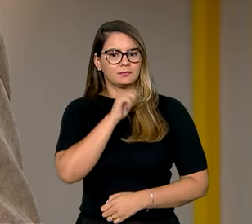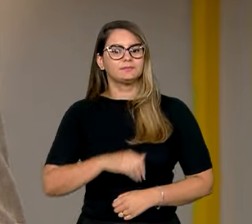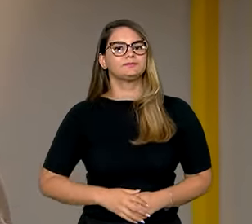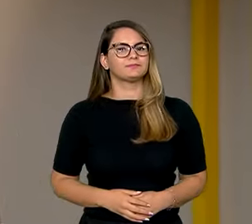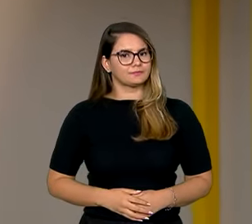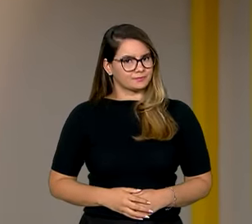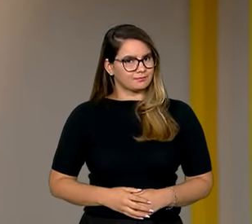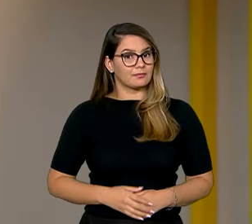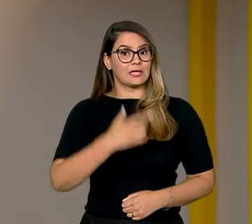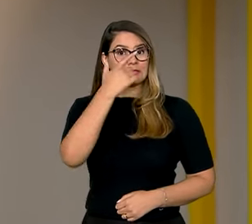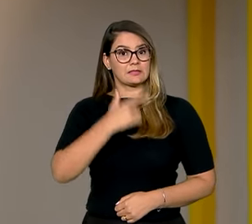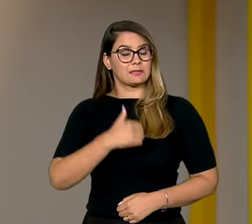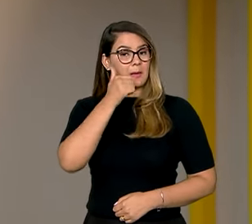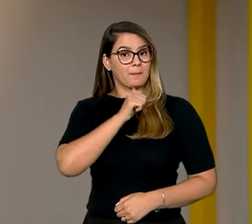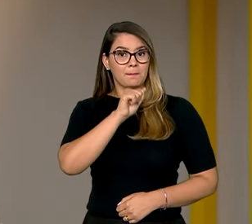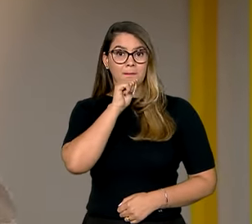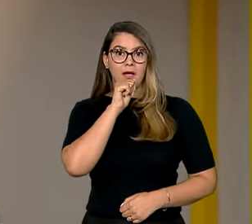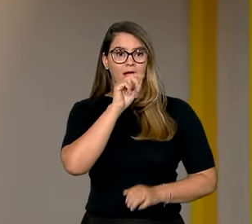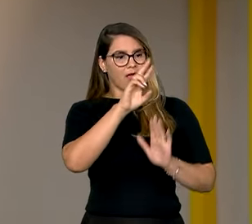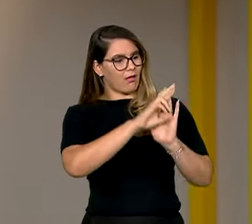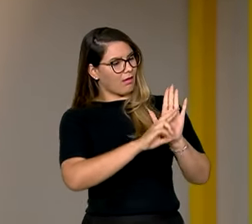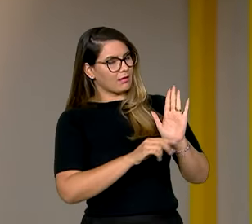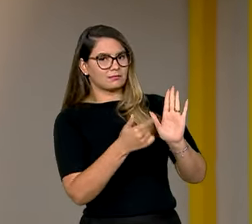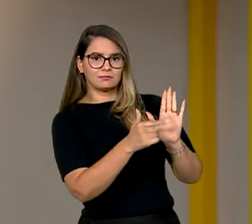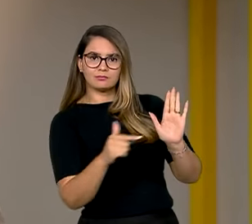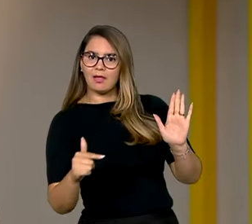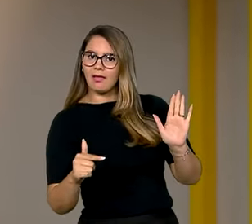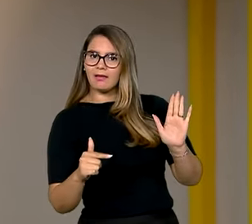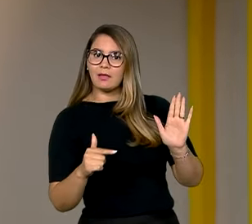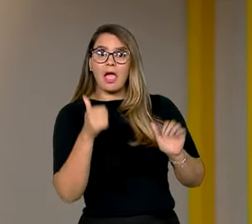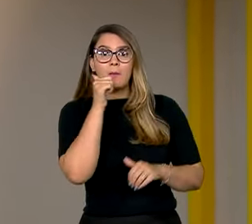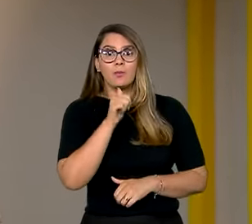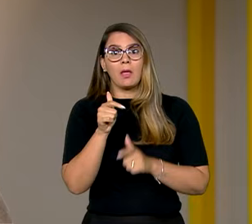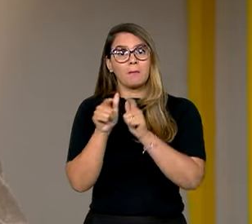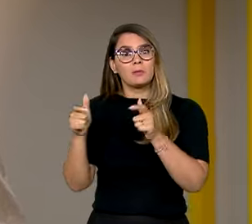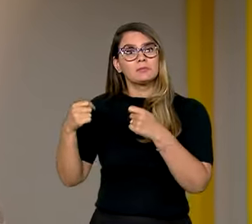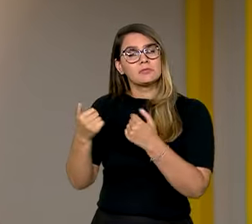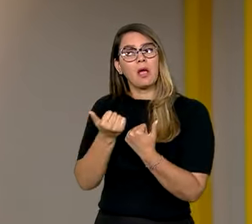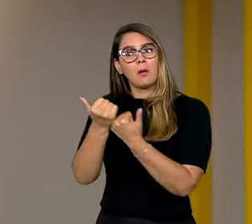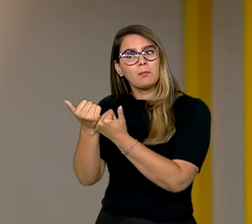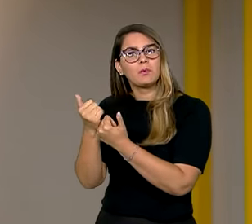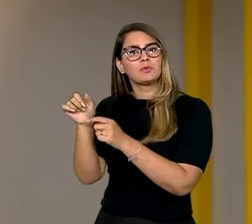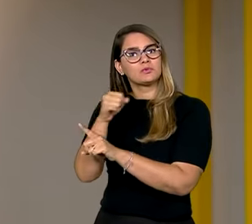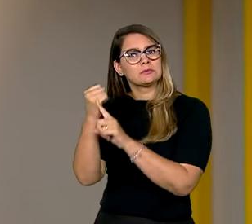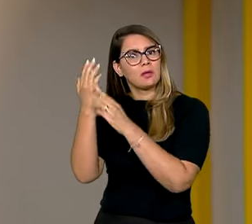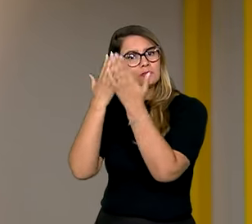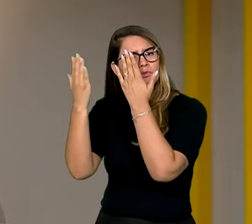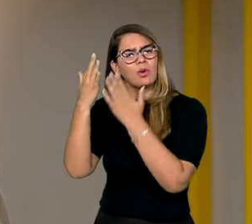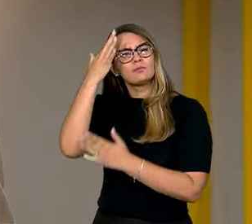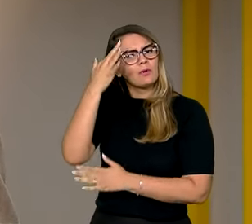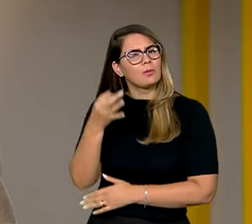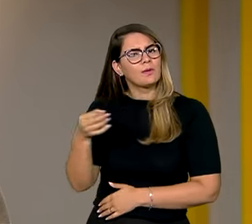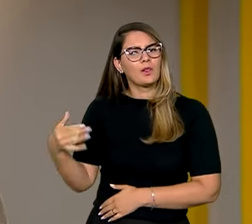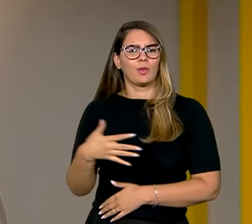Como ser mãe não vem com o manual, muitas mulheres precisam de apoio psicológico e psicossocial para compreenderem o